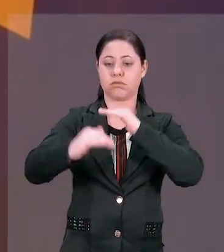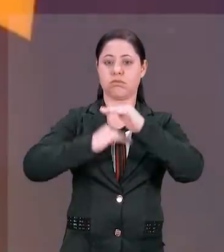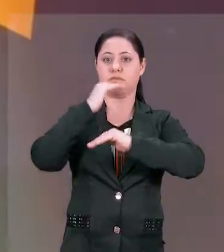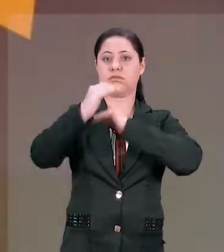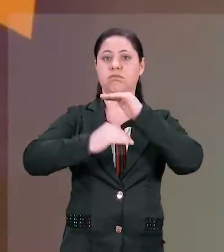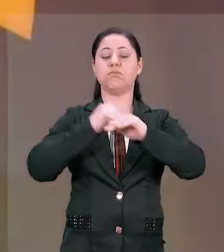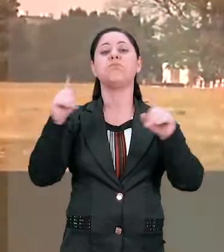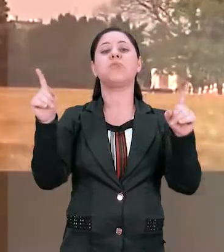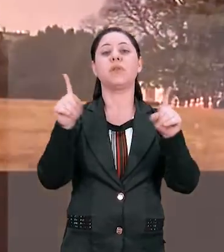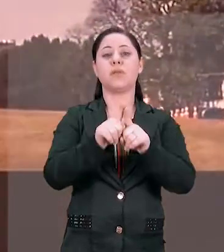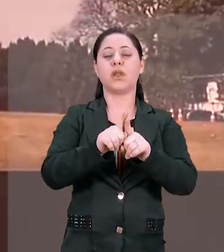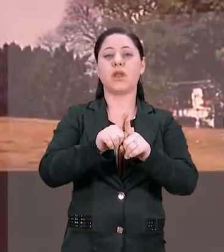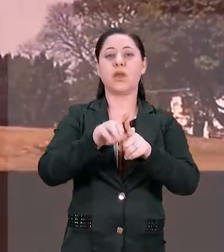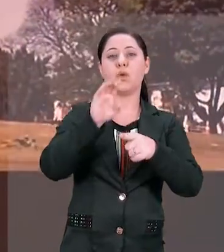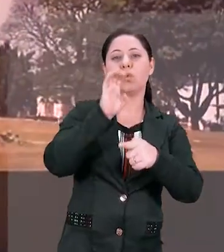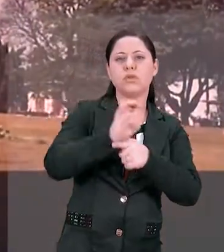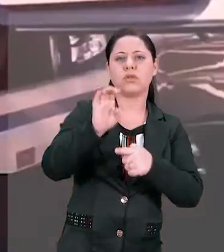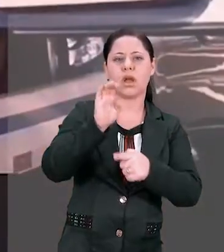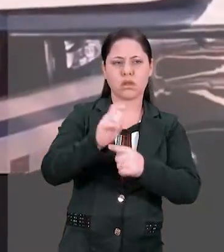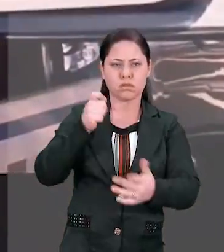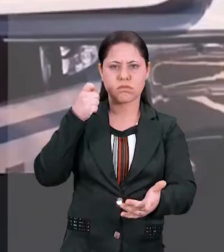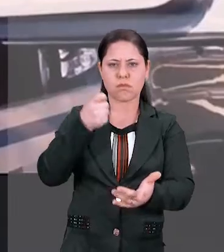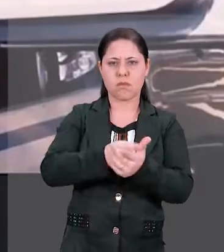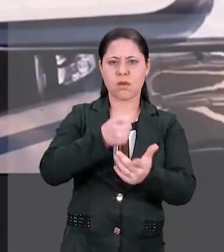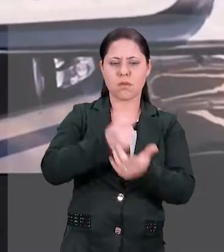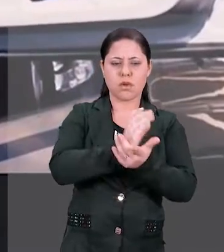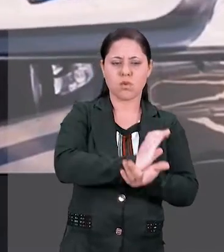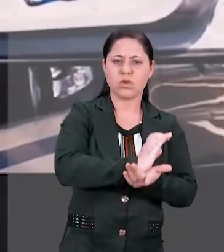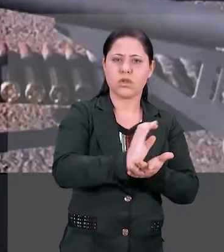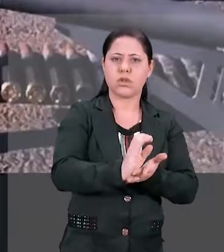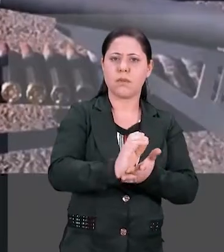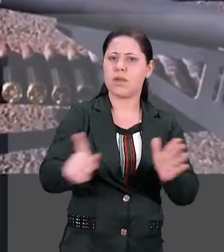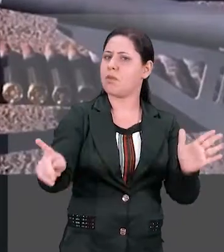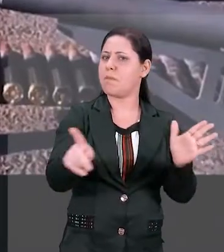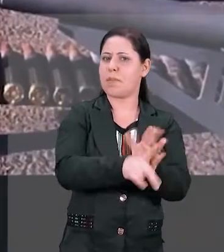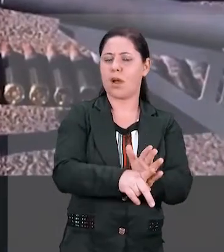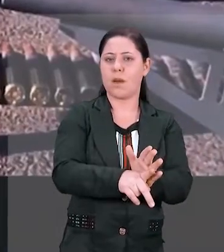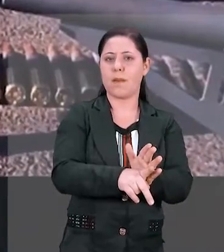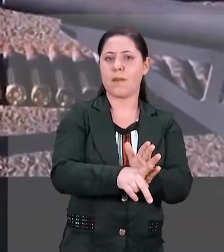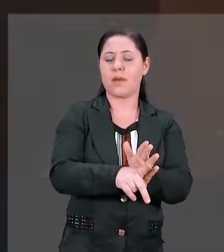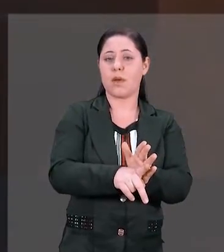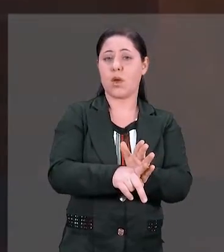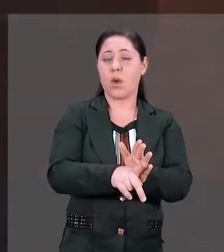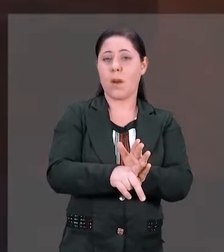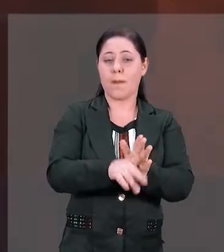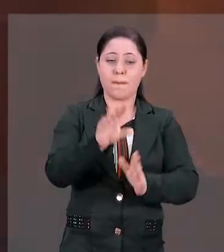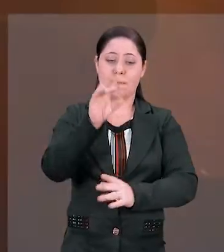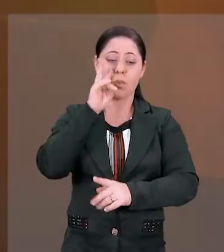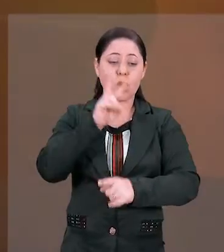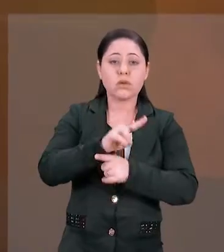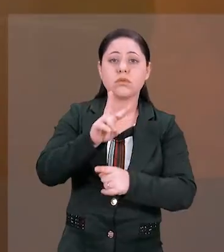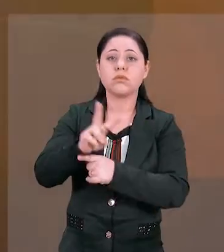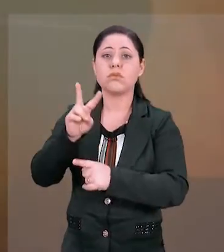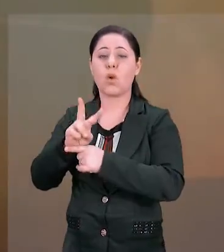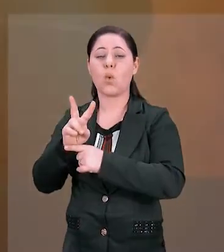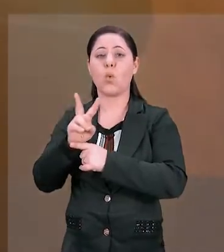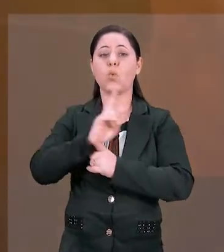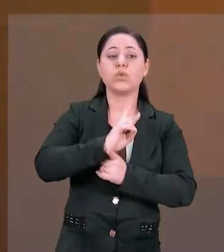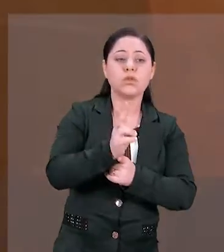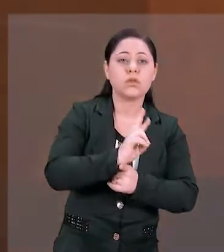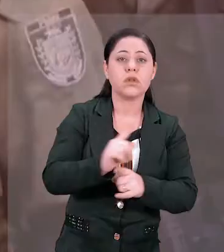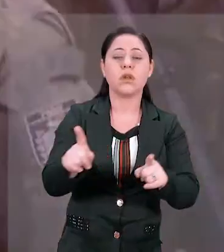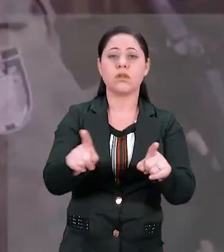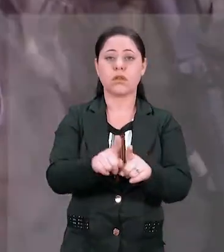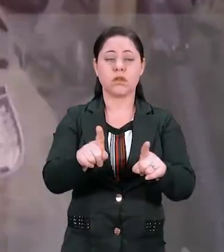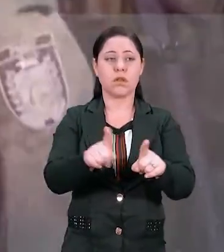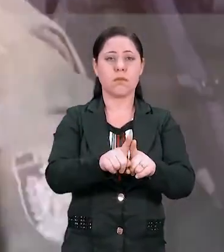competência exclusiva, o Estado empenha seu orçamento próprio no policiamento e vigilância dos 1.500